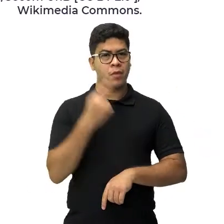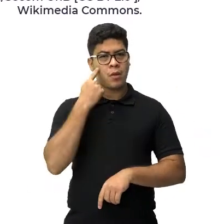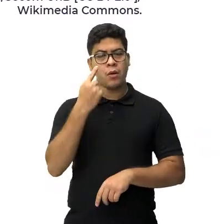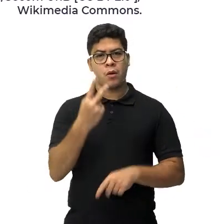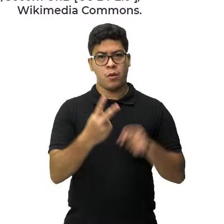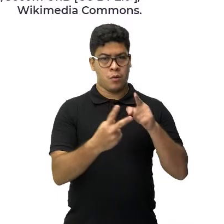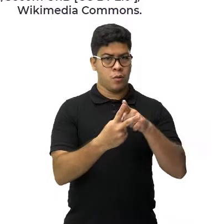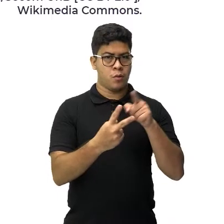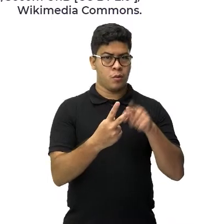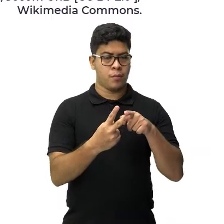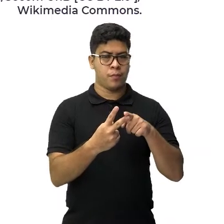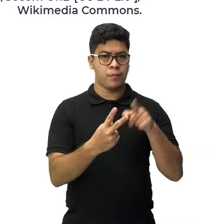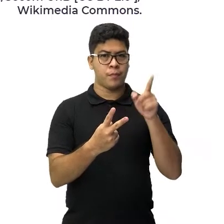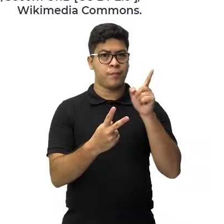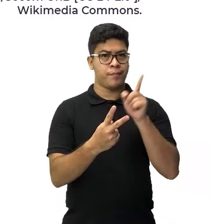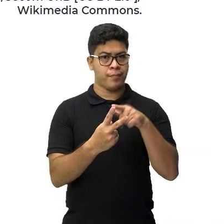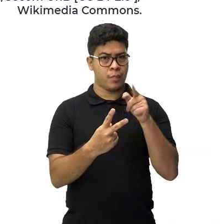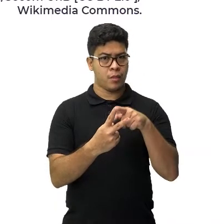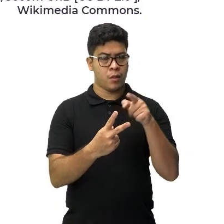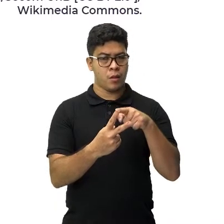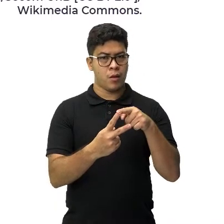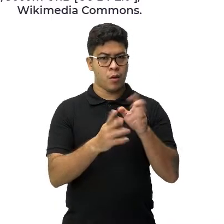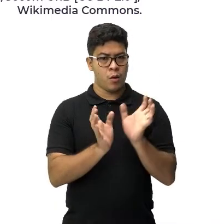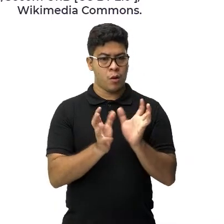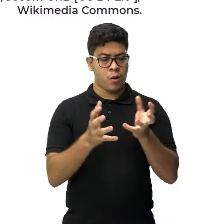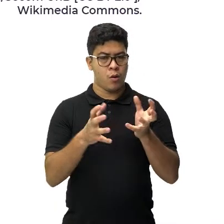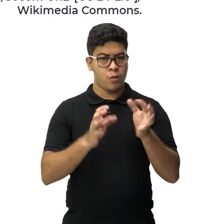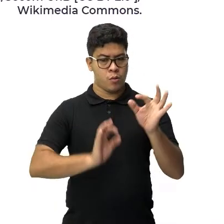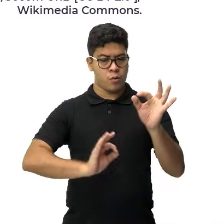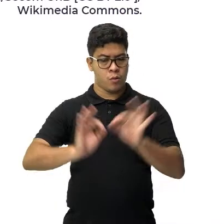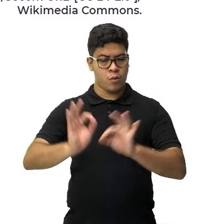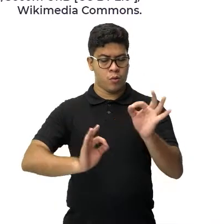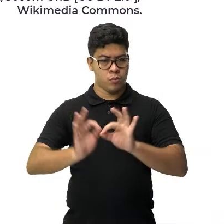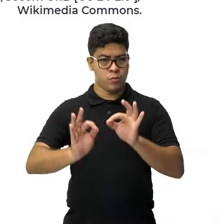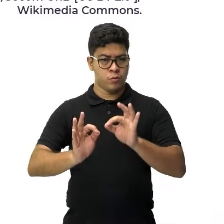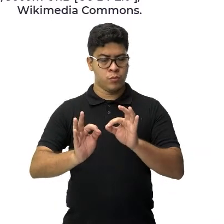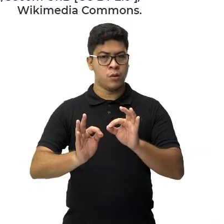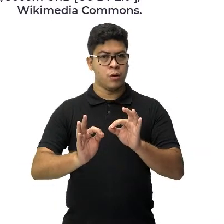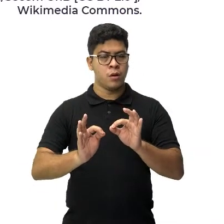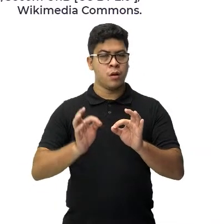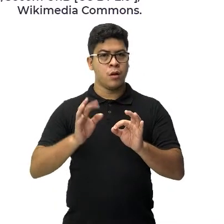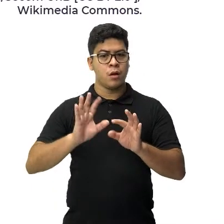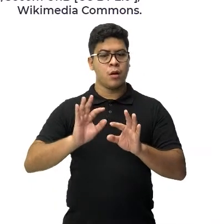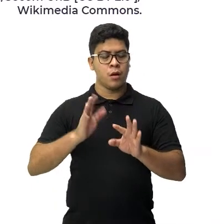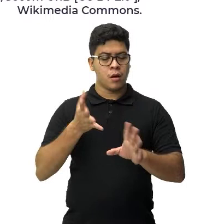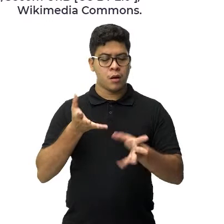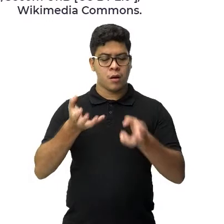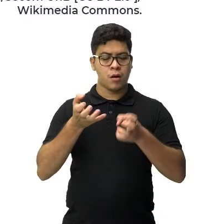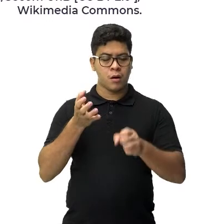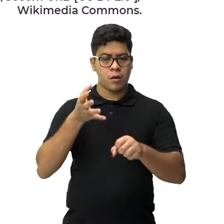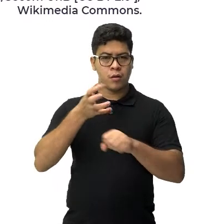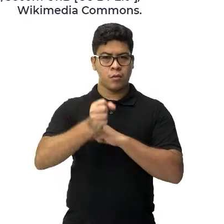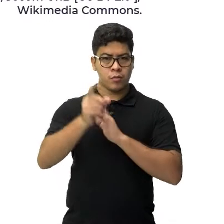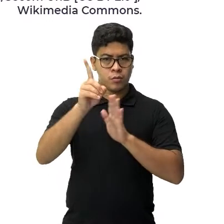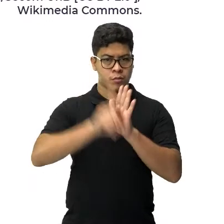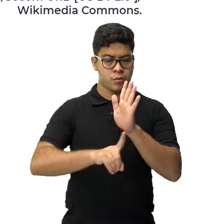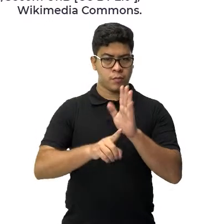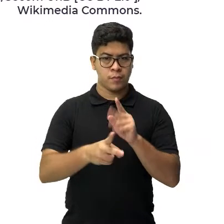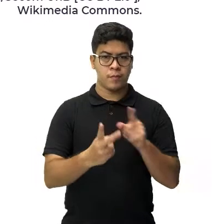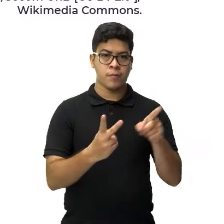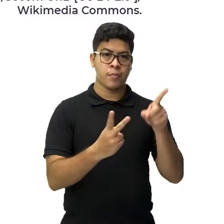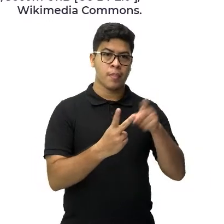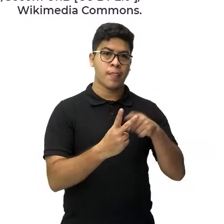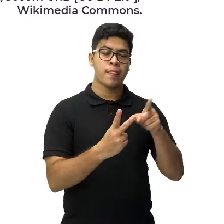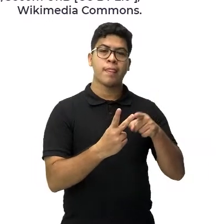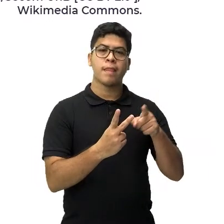dois grupos. Um grupo que é organizado socialmente, politicamente, para buscar os seus direitos, e outro grupo de jovens indígenas